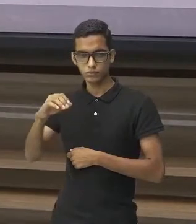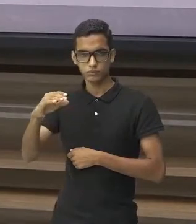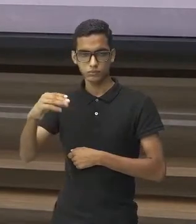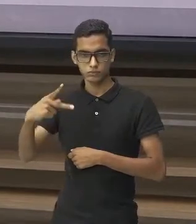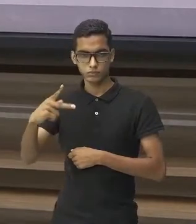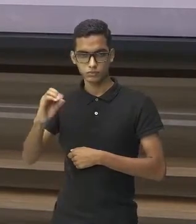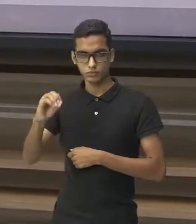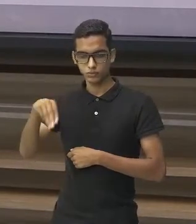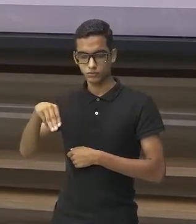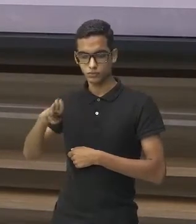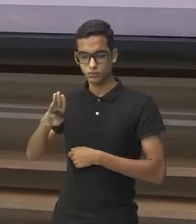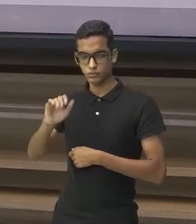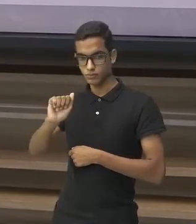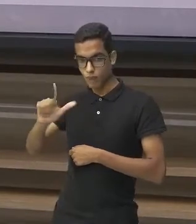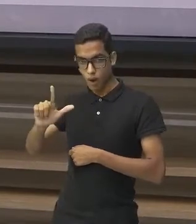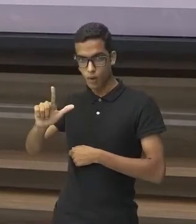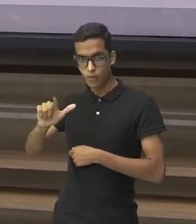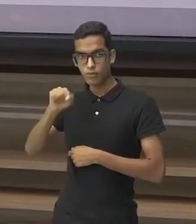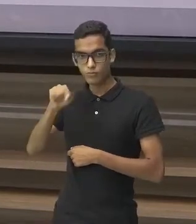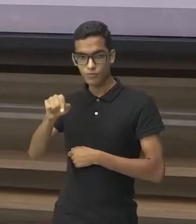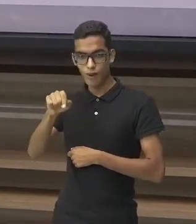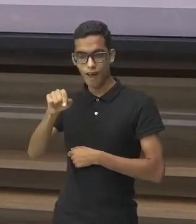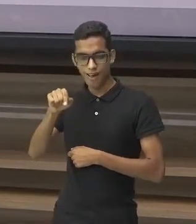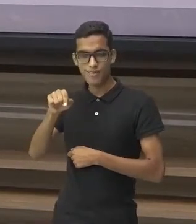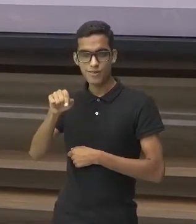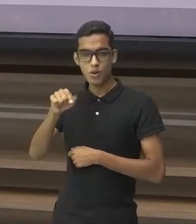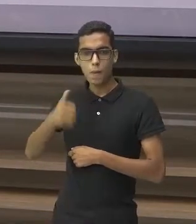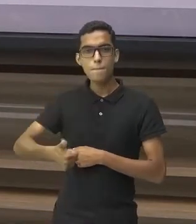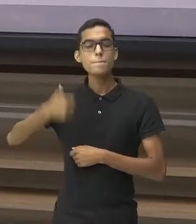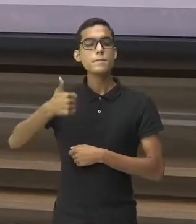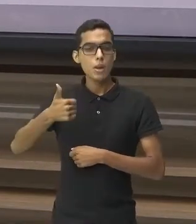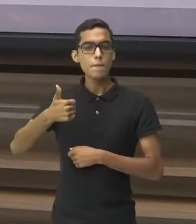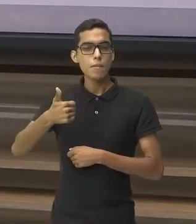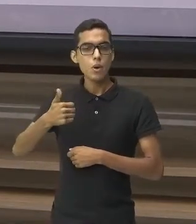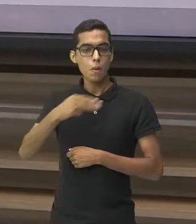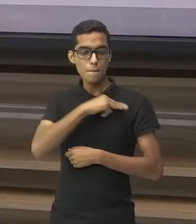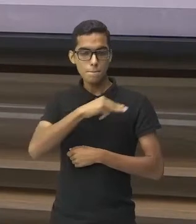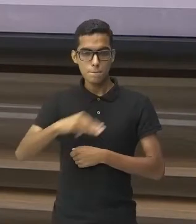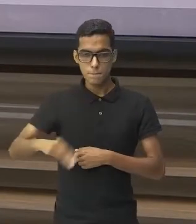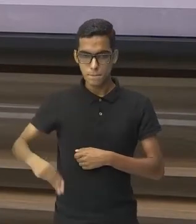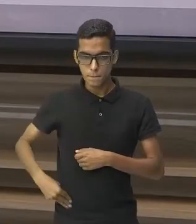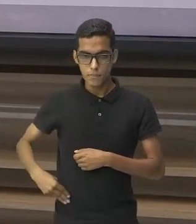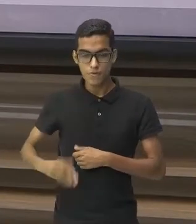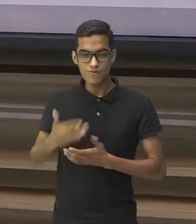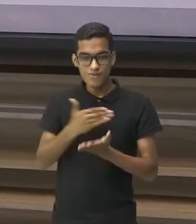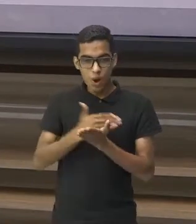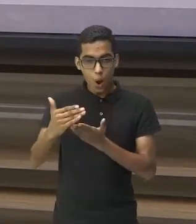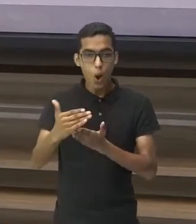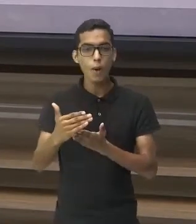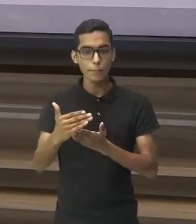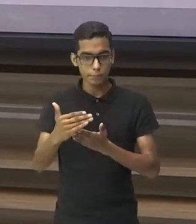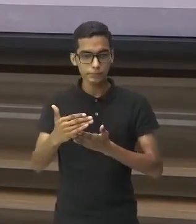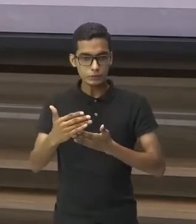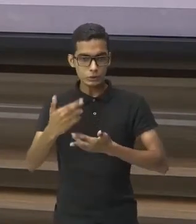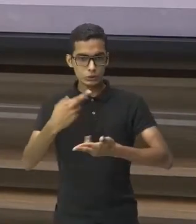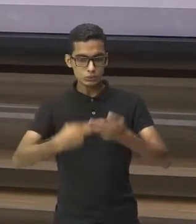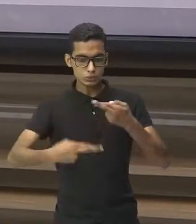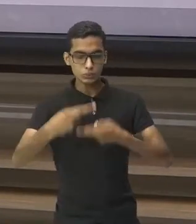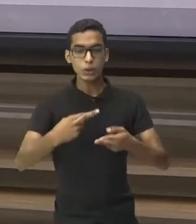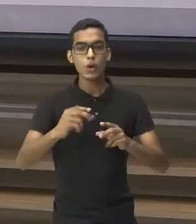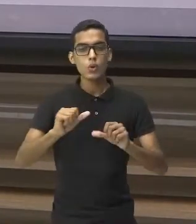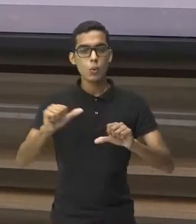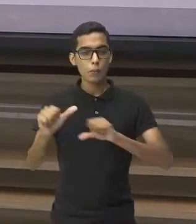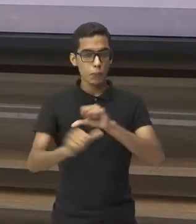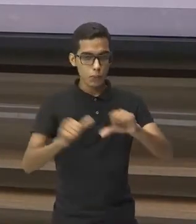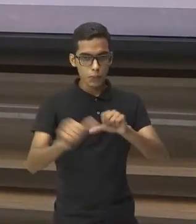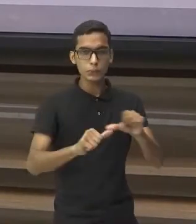seu primeiro-ministro Marquês de Pombal, que vai começar uma série de reformas com o objetivo de modernizar